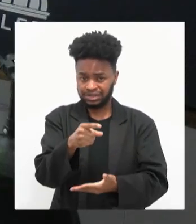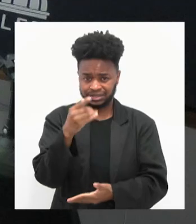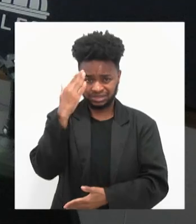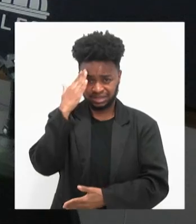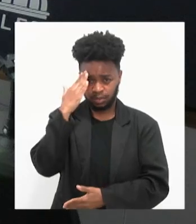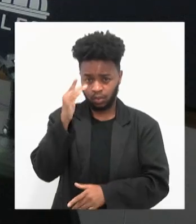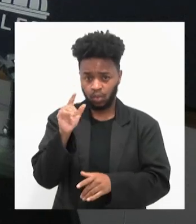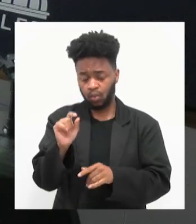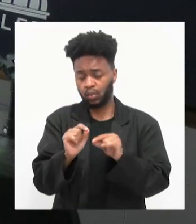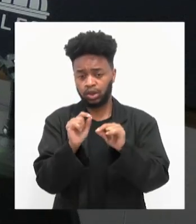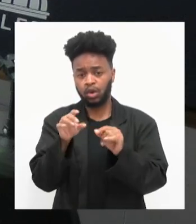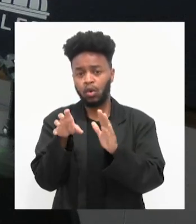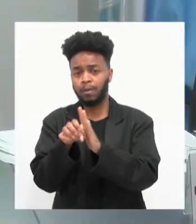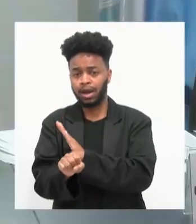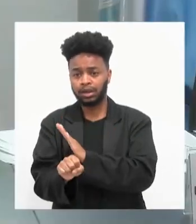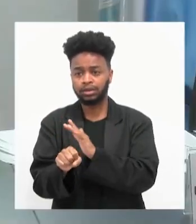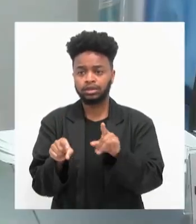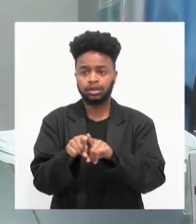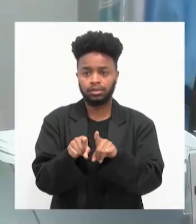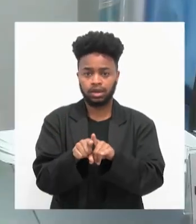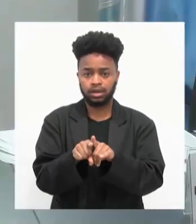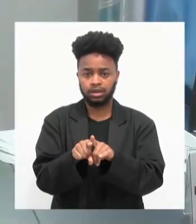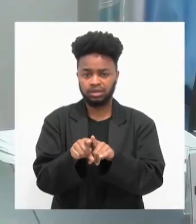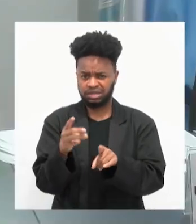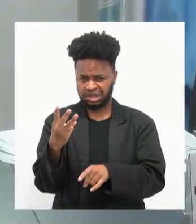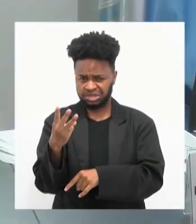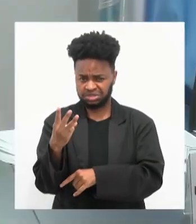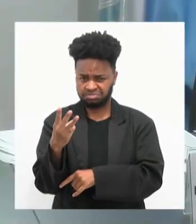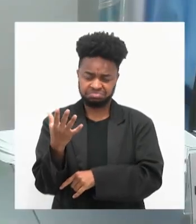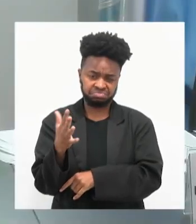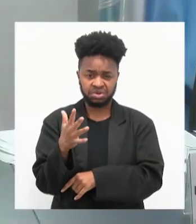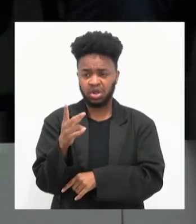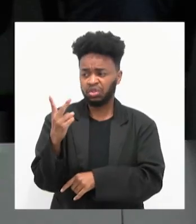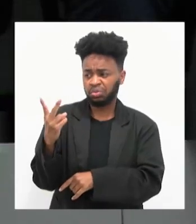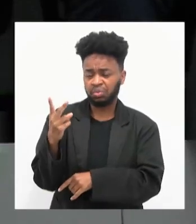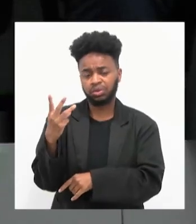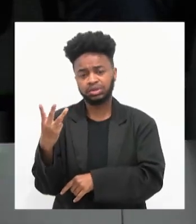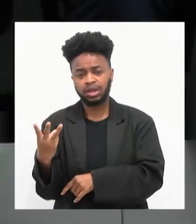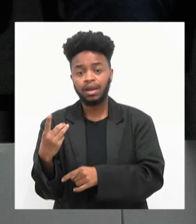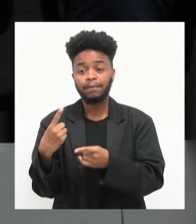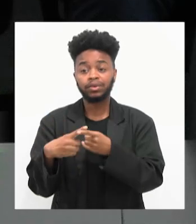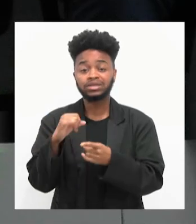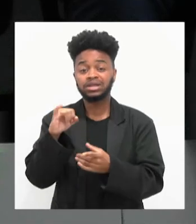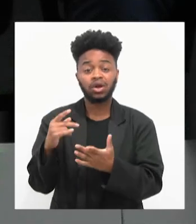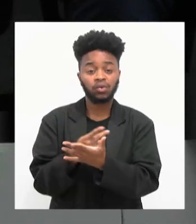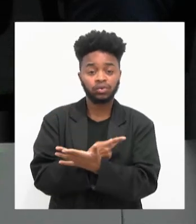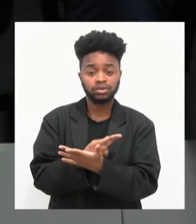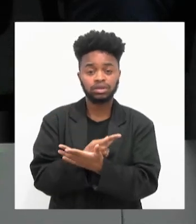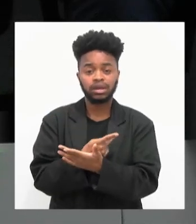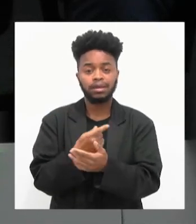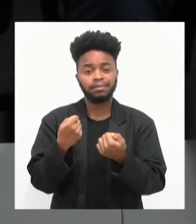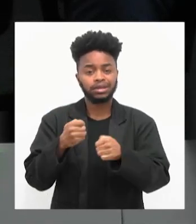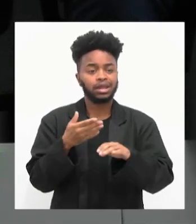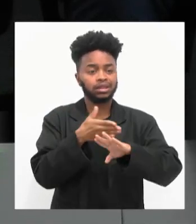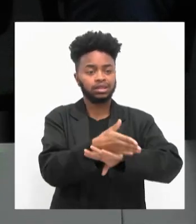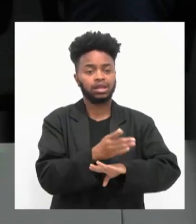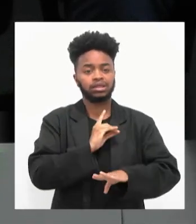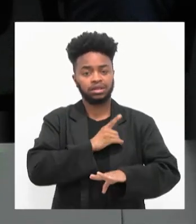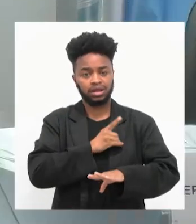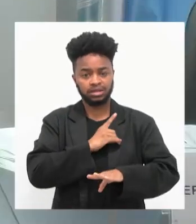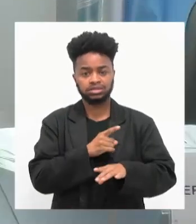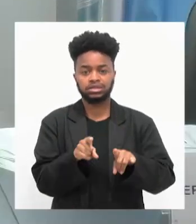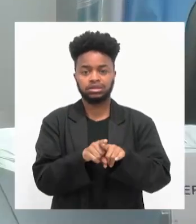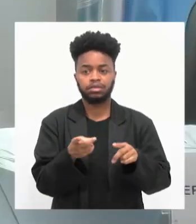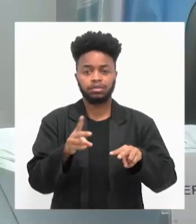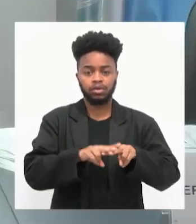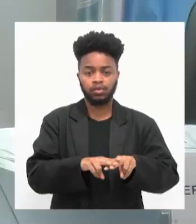era moto roubada? Eram 3 motos. 2, 3 motos. Porque quando acontece isso, aí para a operação e vai para a delegacia para fazer a O apreensão. resto era